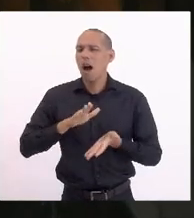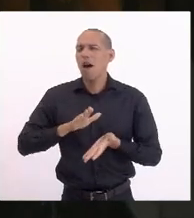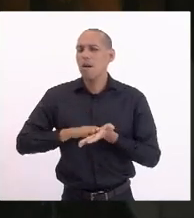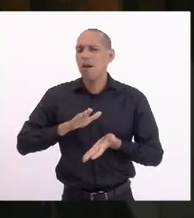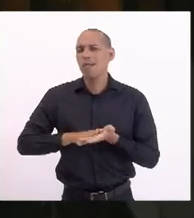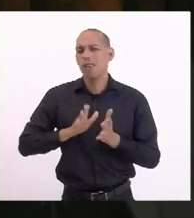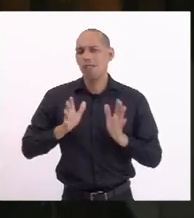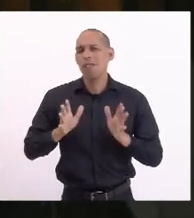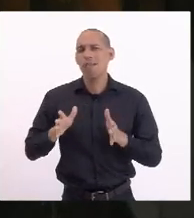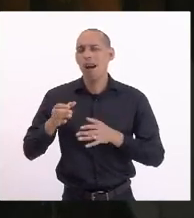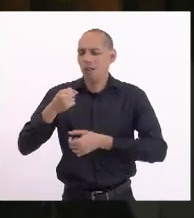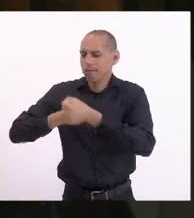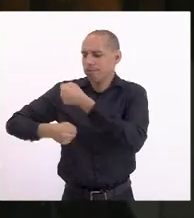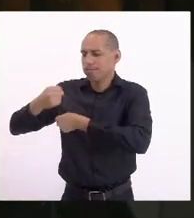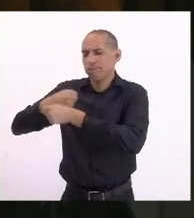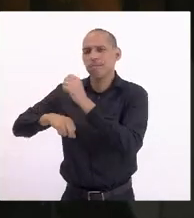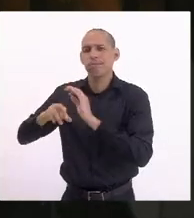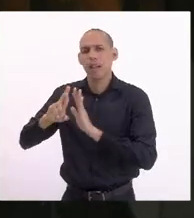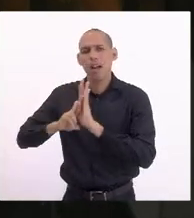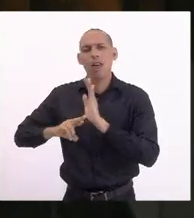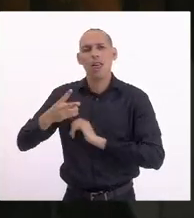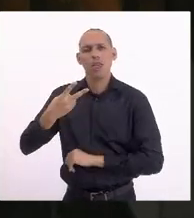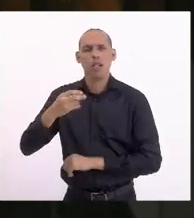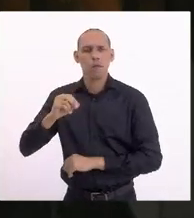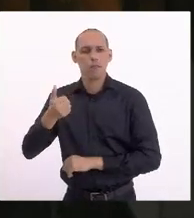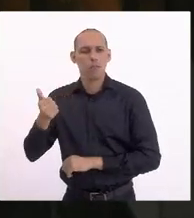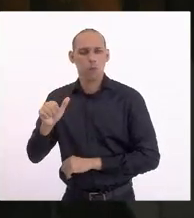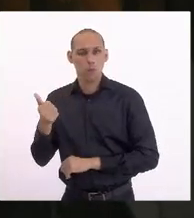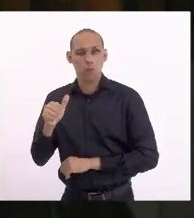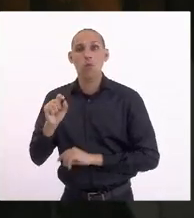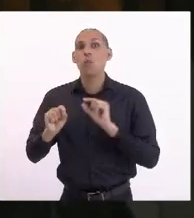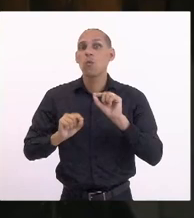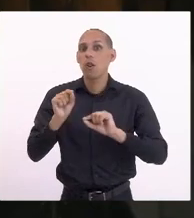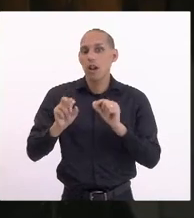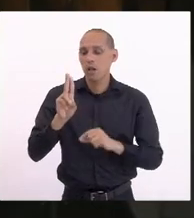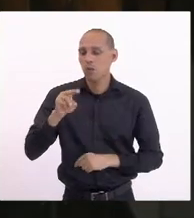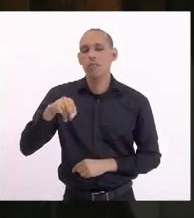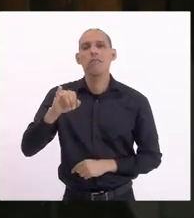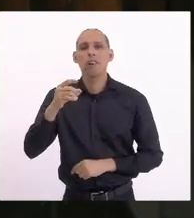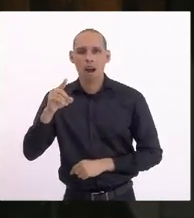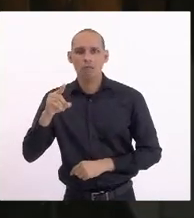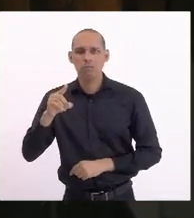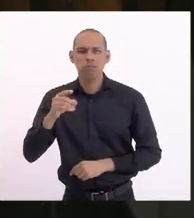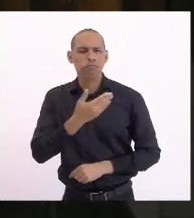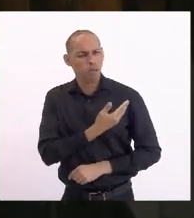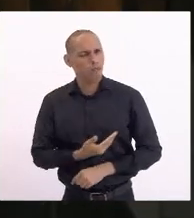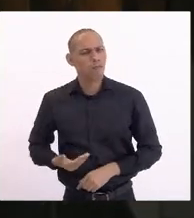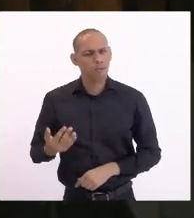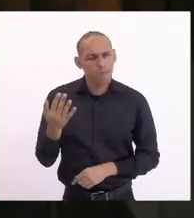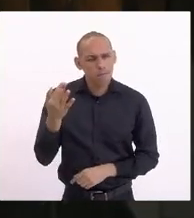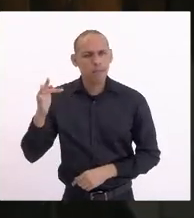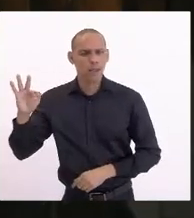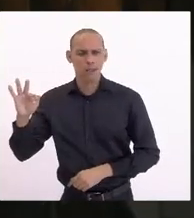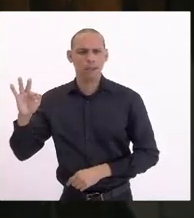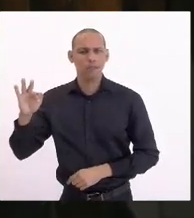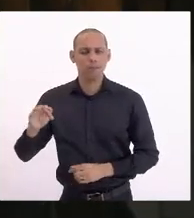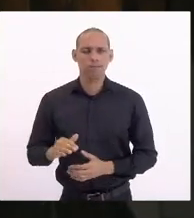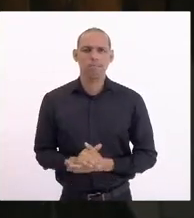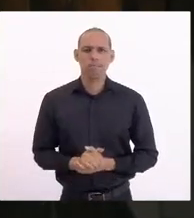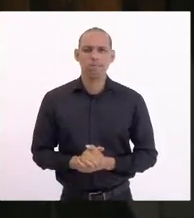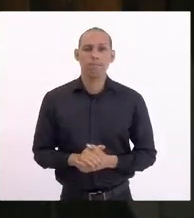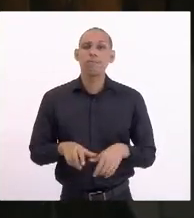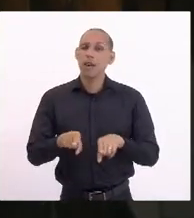relatório de 2011, que a União, isto é, o governo federal,